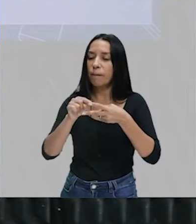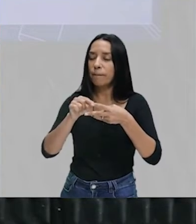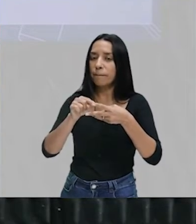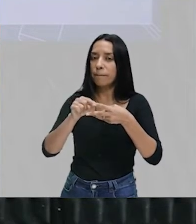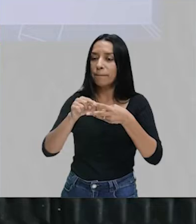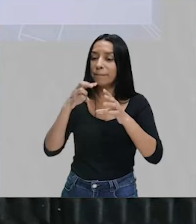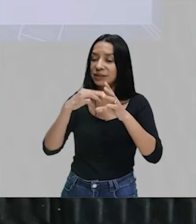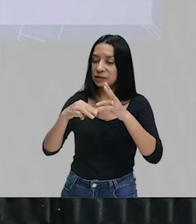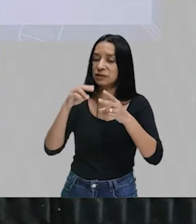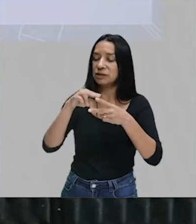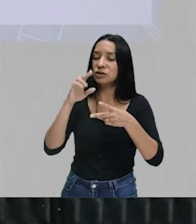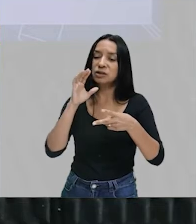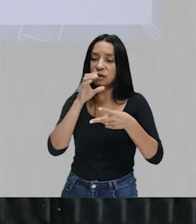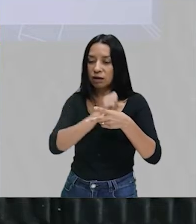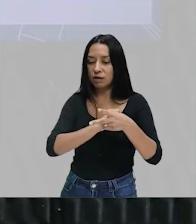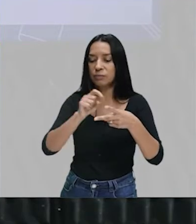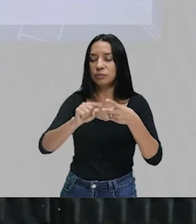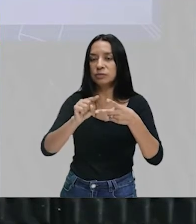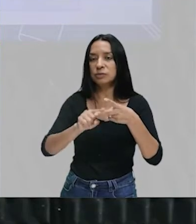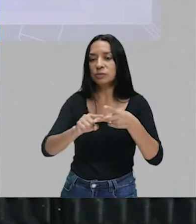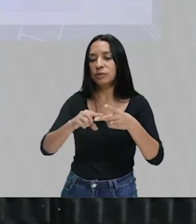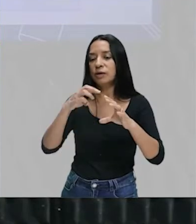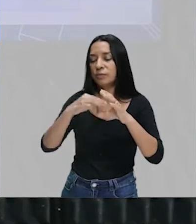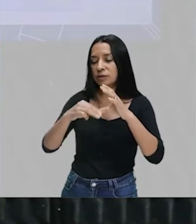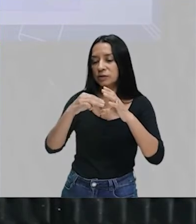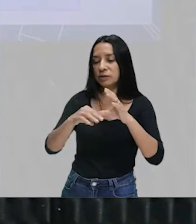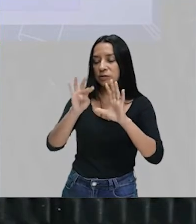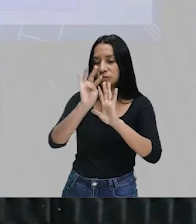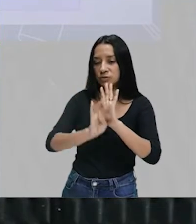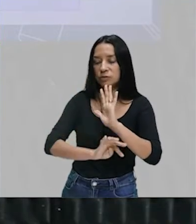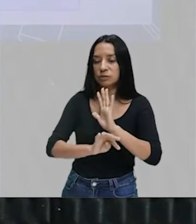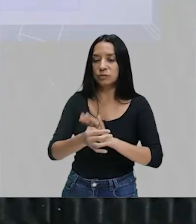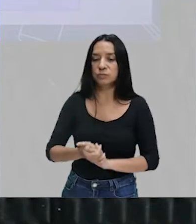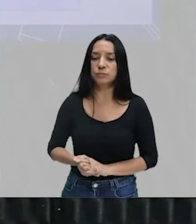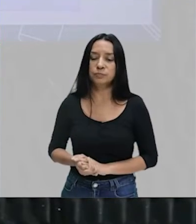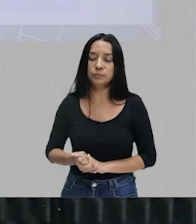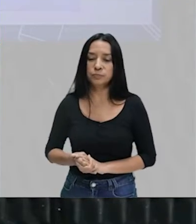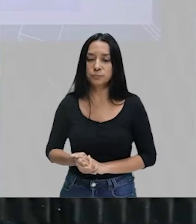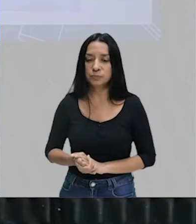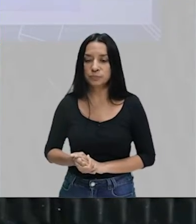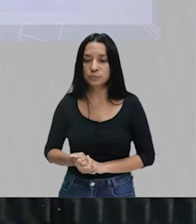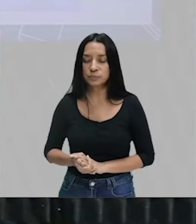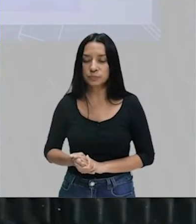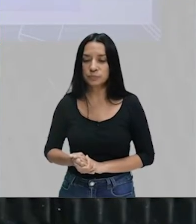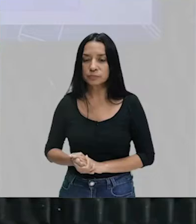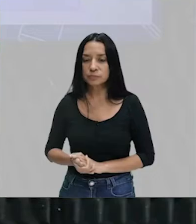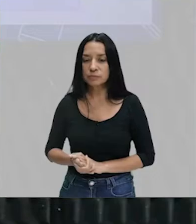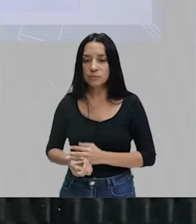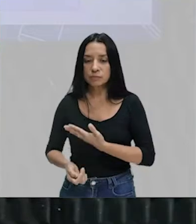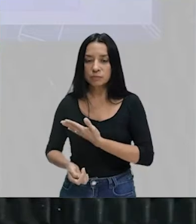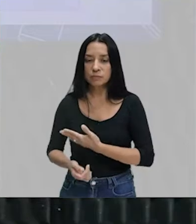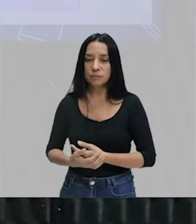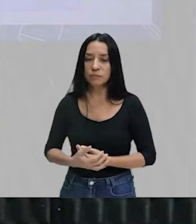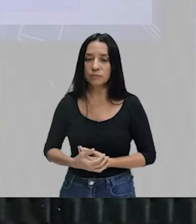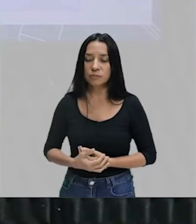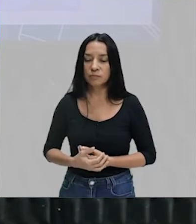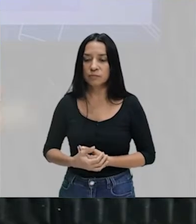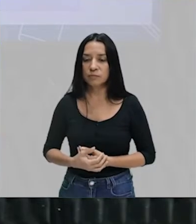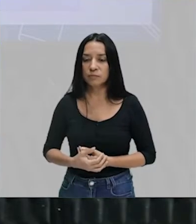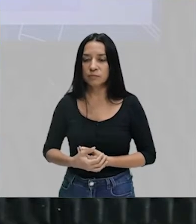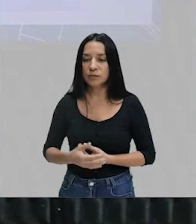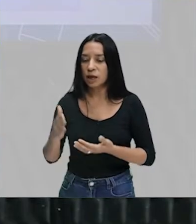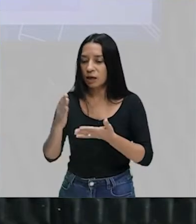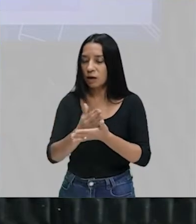instantânea e mensagem de texto tá bom instantânea é essa dos aplicativos que nós utilizamos muito no Brasil aqui tem